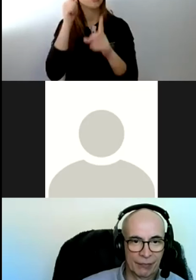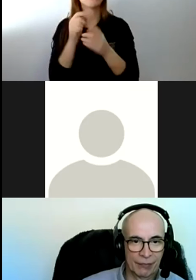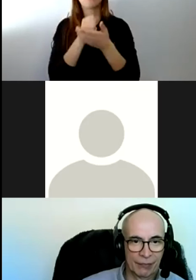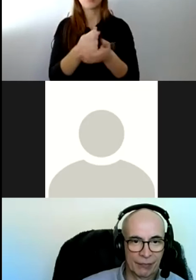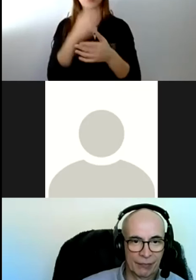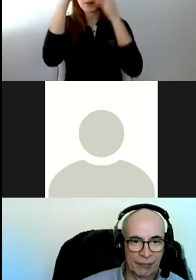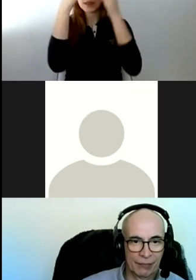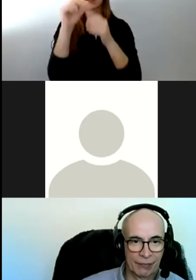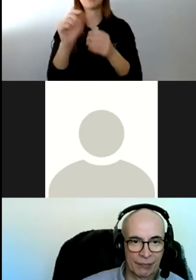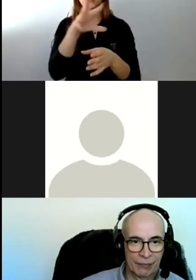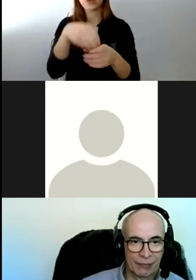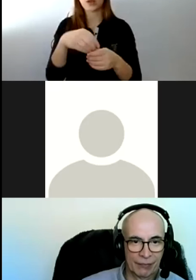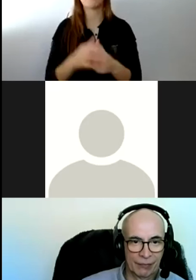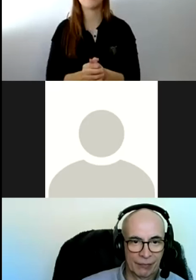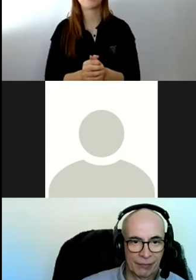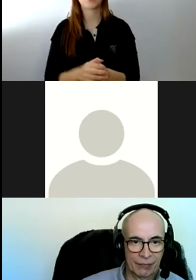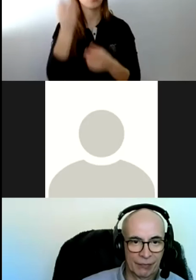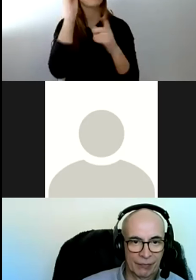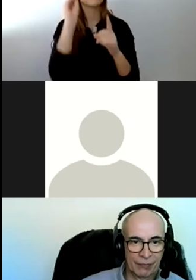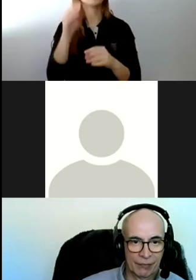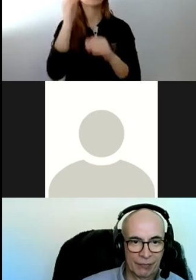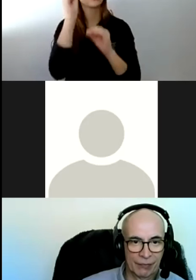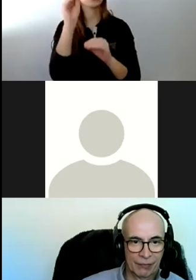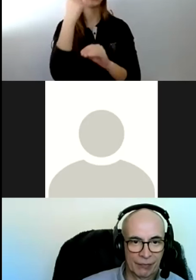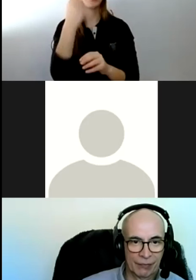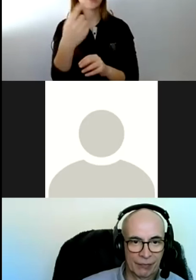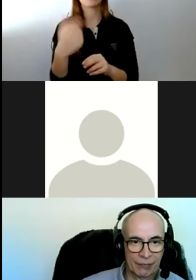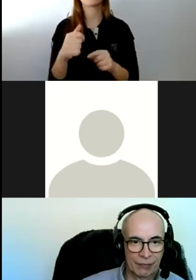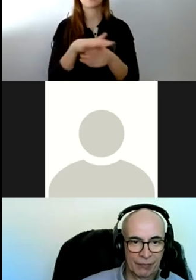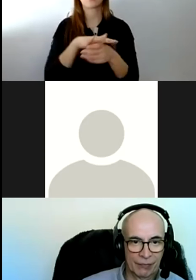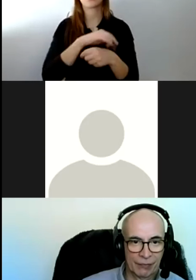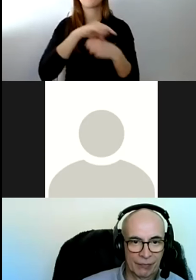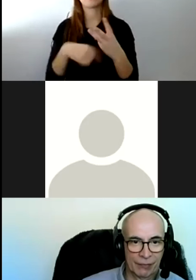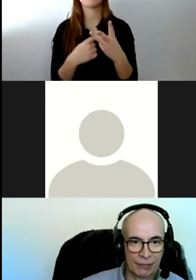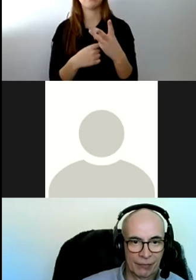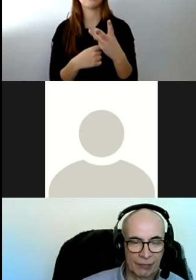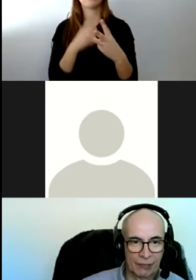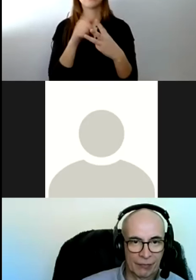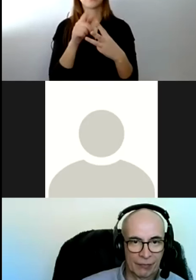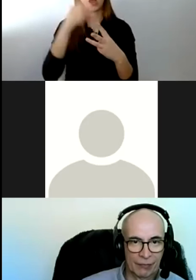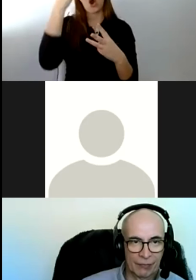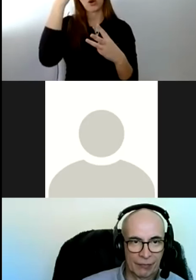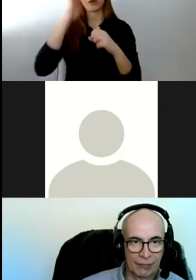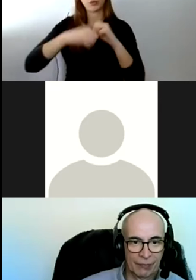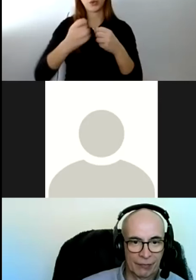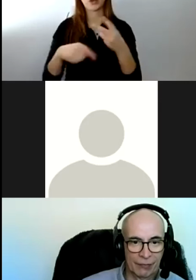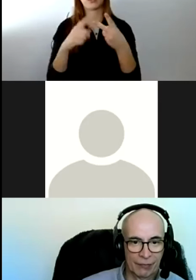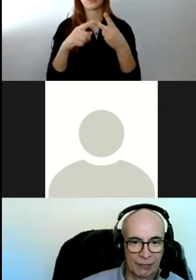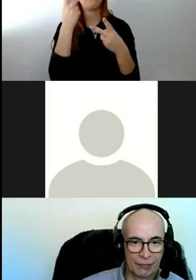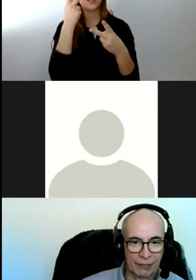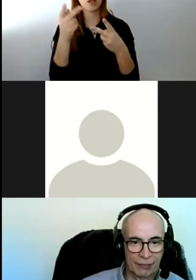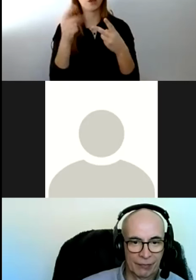inclusão. Os docentes de educação especial integram 3 áreas de especialização: a cognitiva motora, a visão